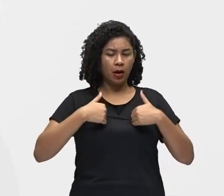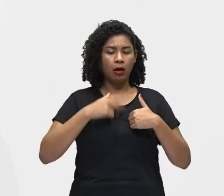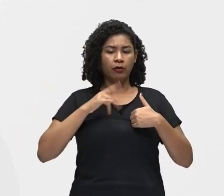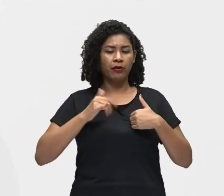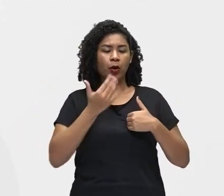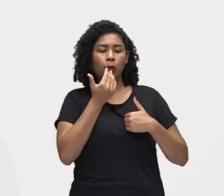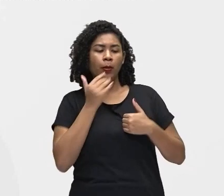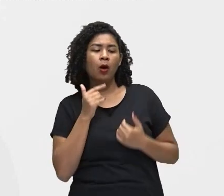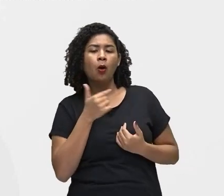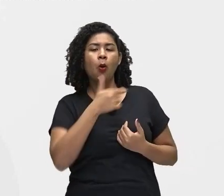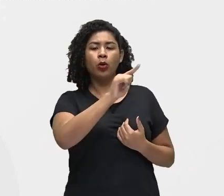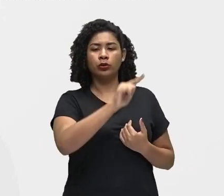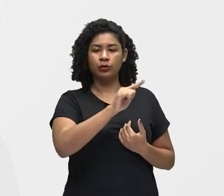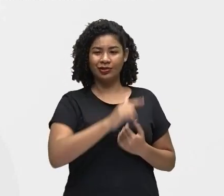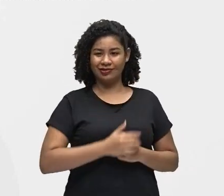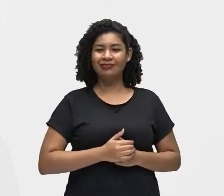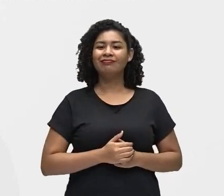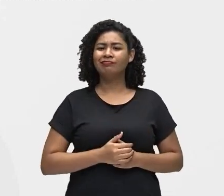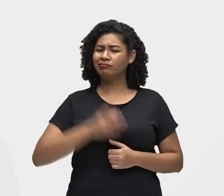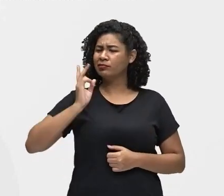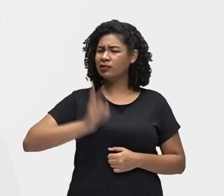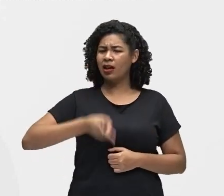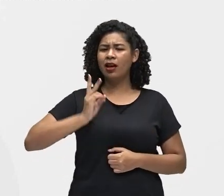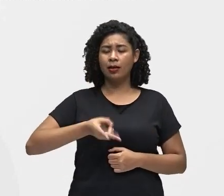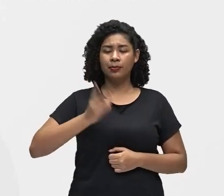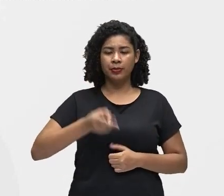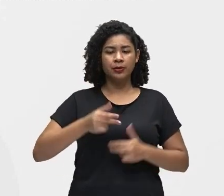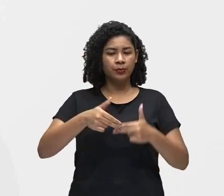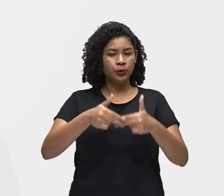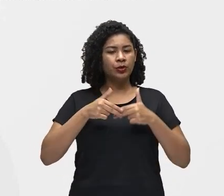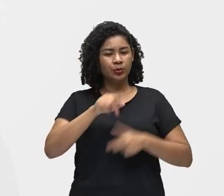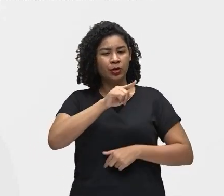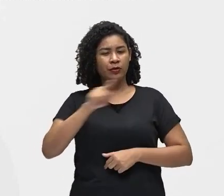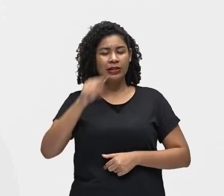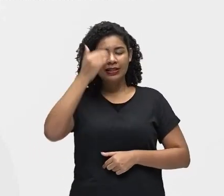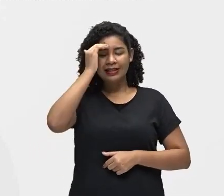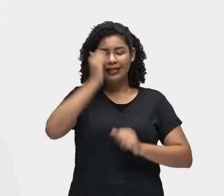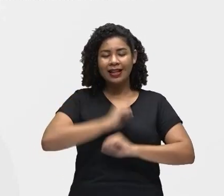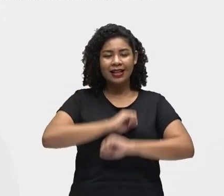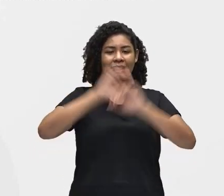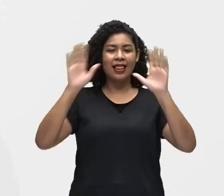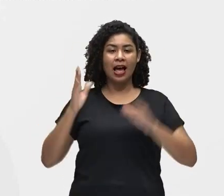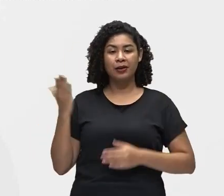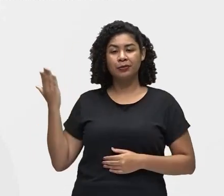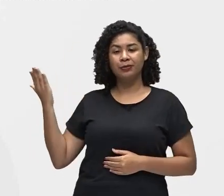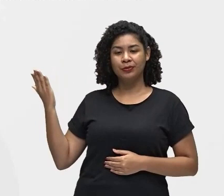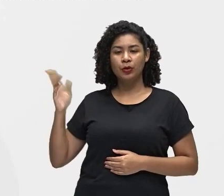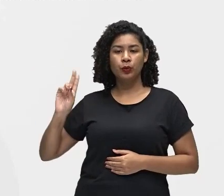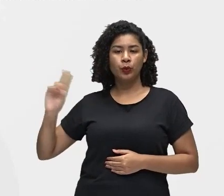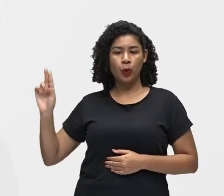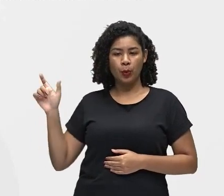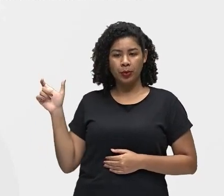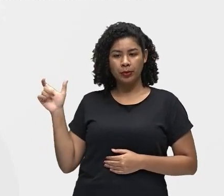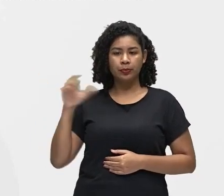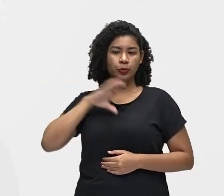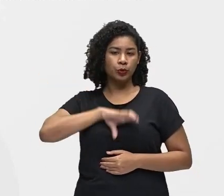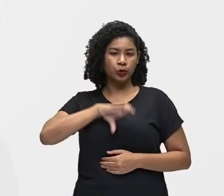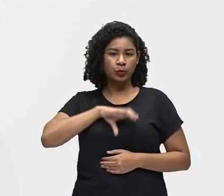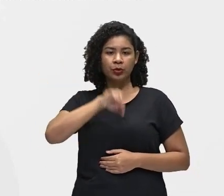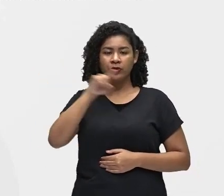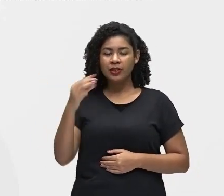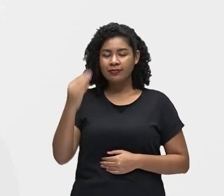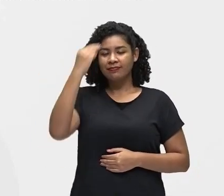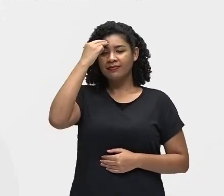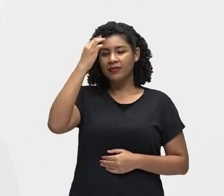né, acontecer aí na natureza. Então, para facilitar os estudos, tem essa expressão de cadeia alimentar, mas na prática,